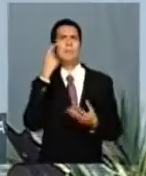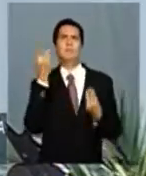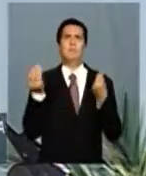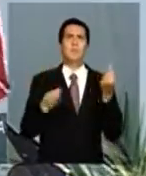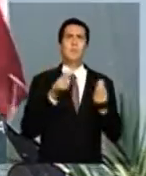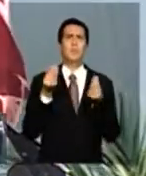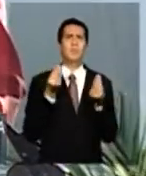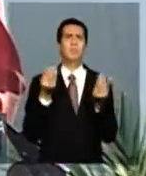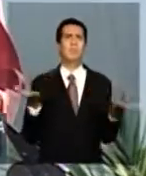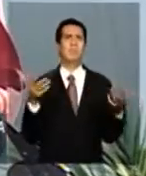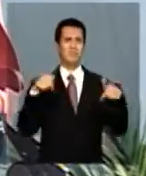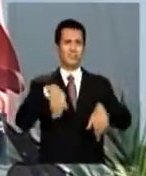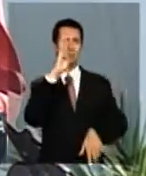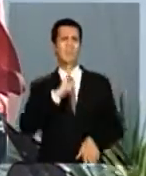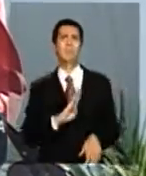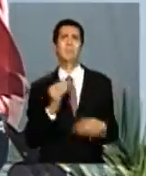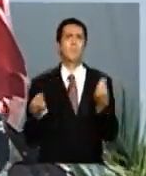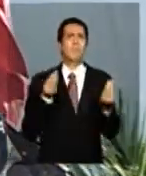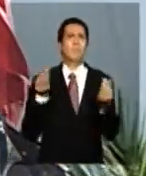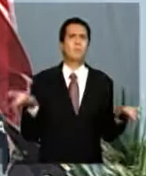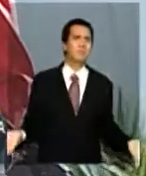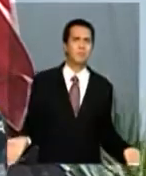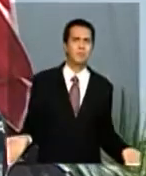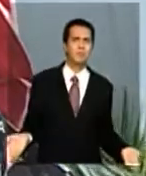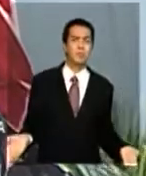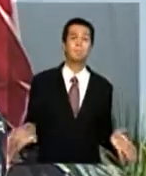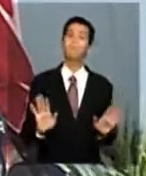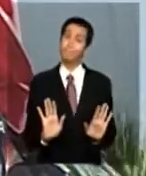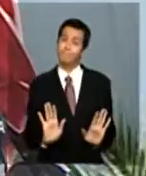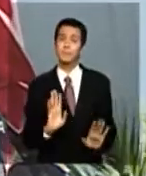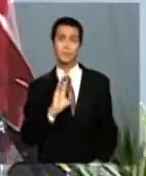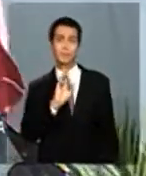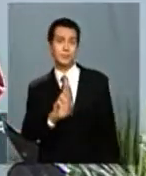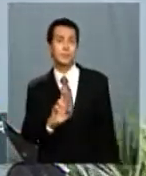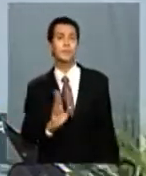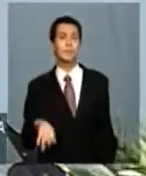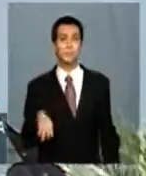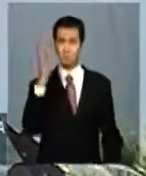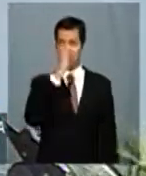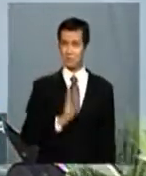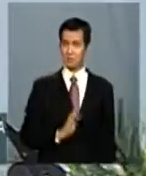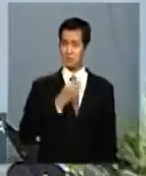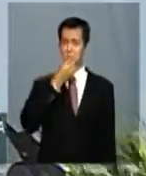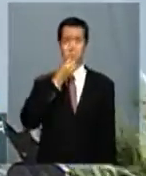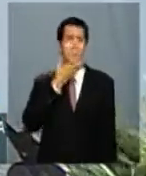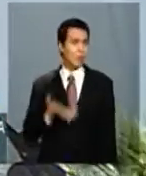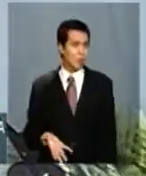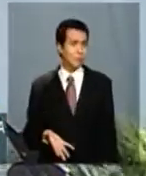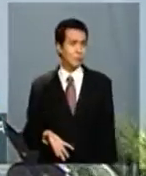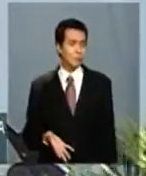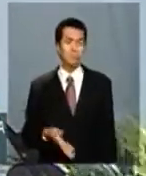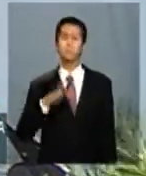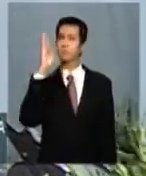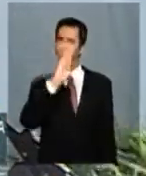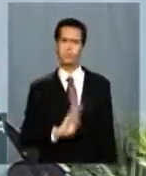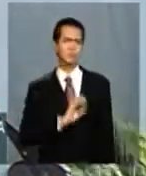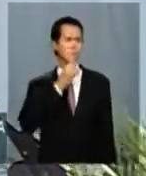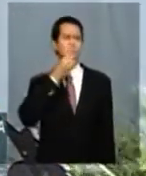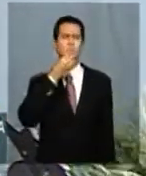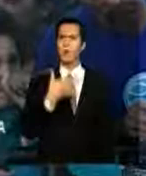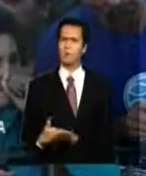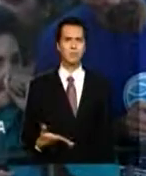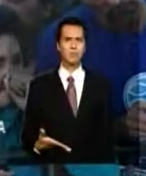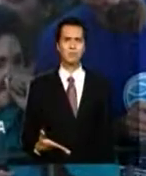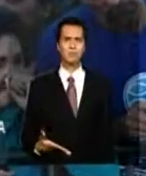o Brasil? Bom, como é que fica o Brasil? O Brasil fica muito bem. O Brasil fica muito bem